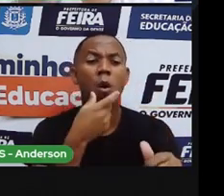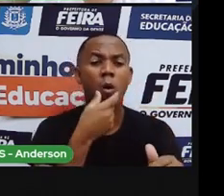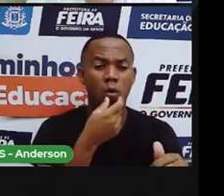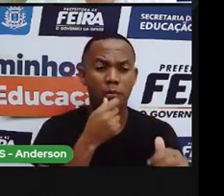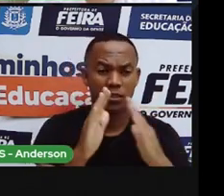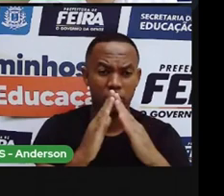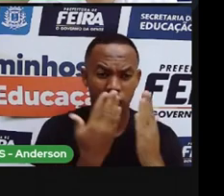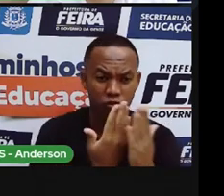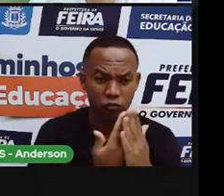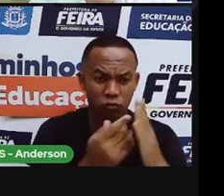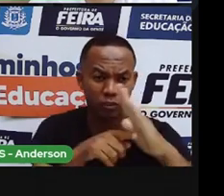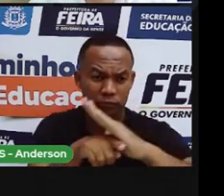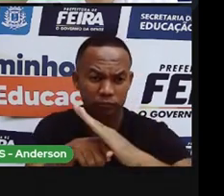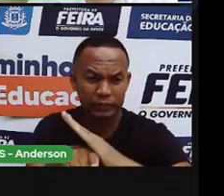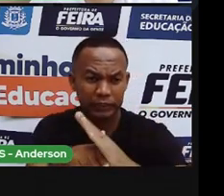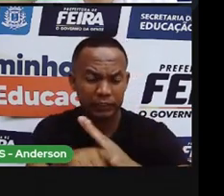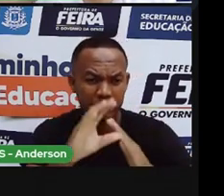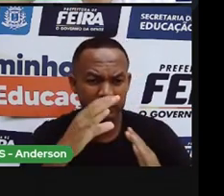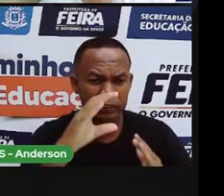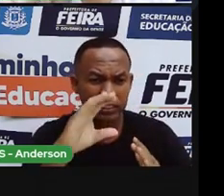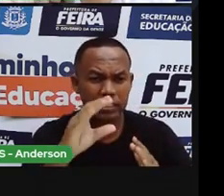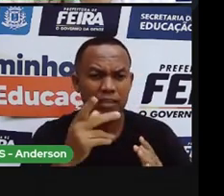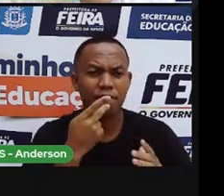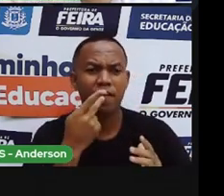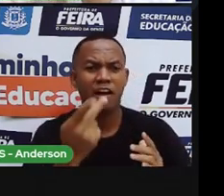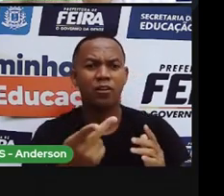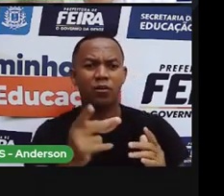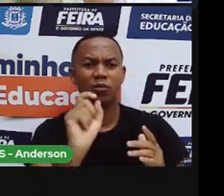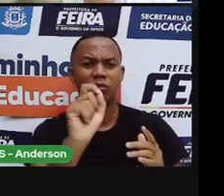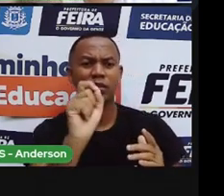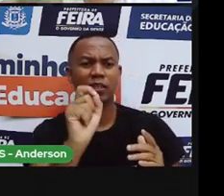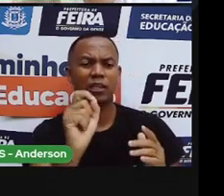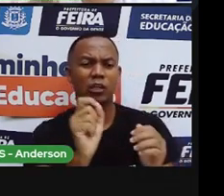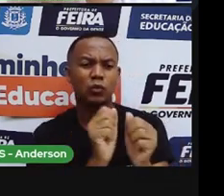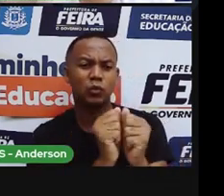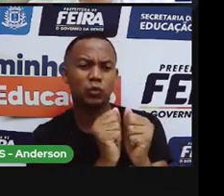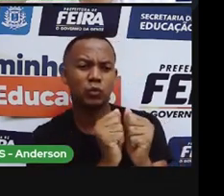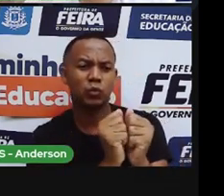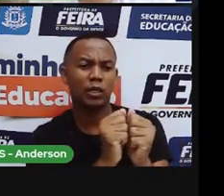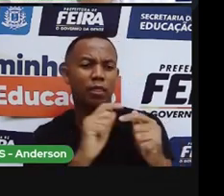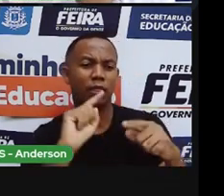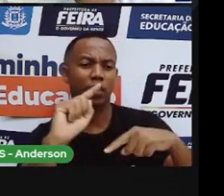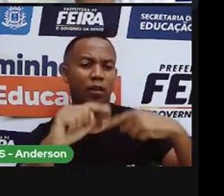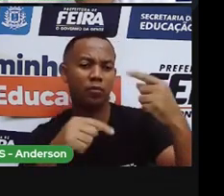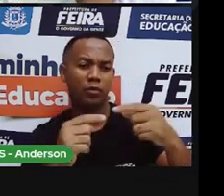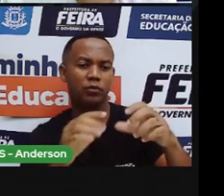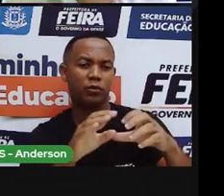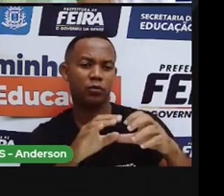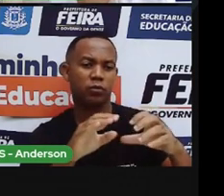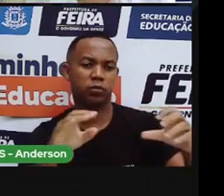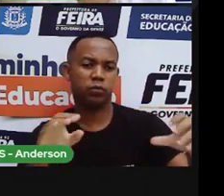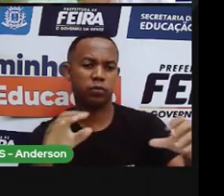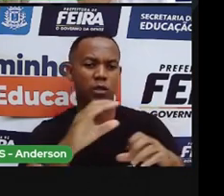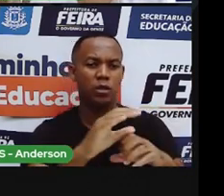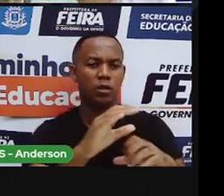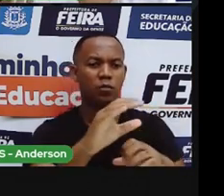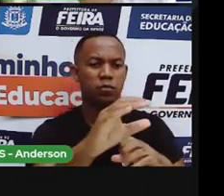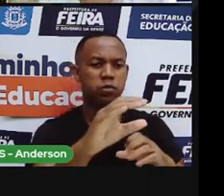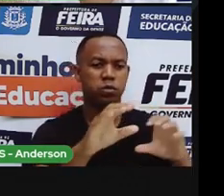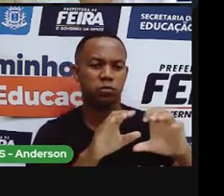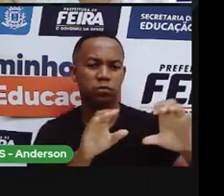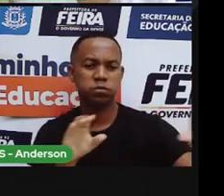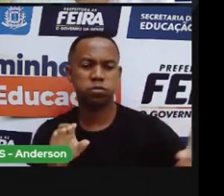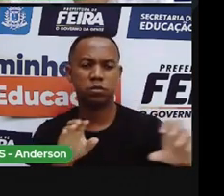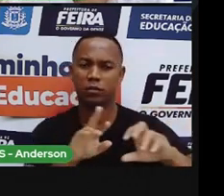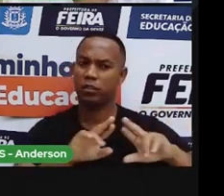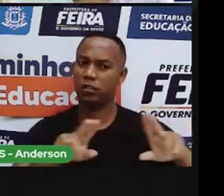esses continentes, eles eram o quê? Juntos. E aí, com o passar do tempo, eles foram se separando. Mas a gente vai ver também sobre essa